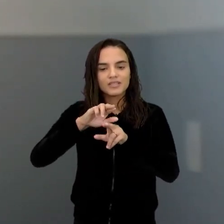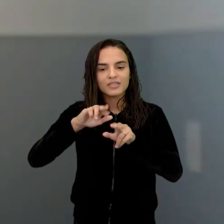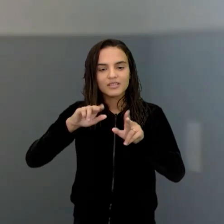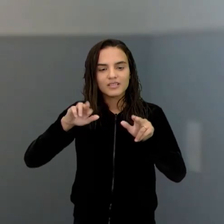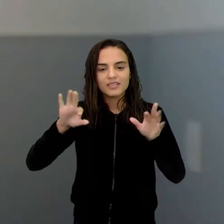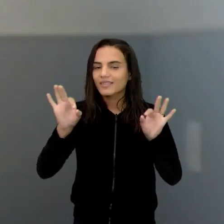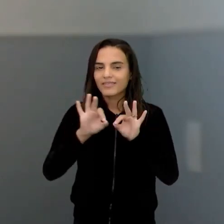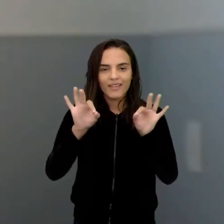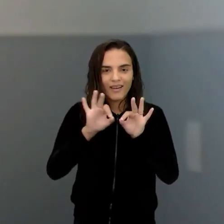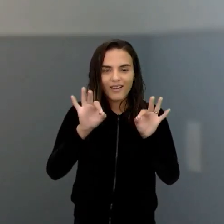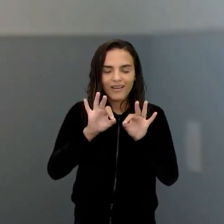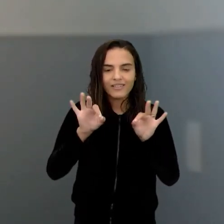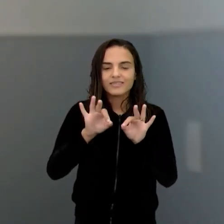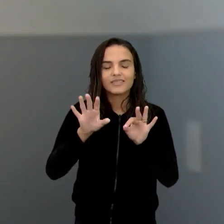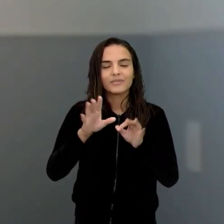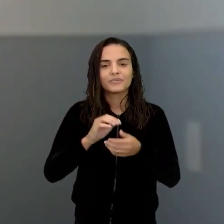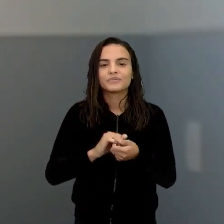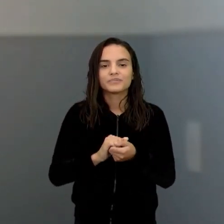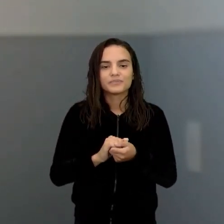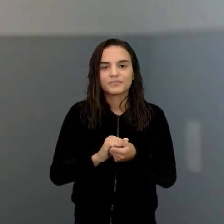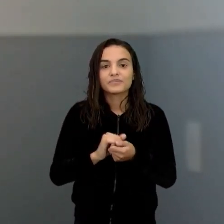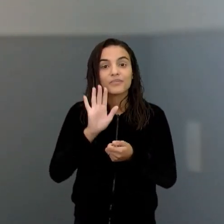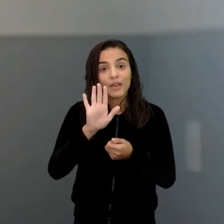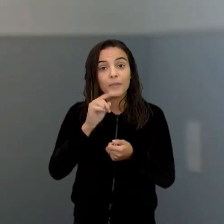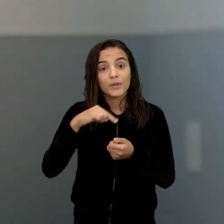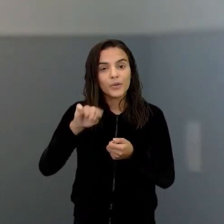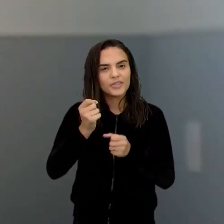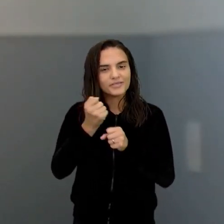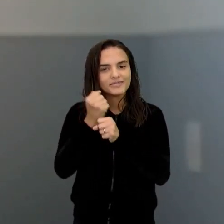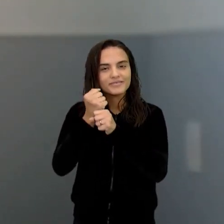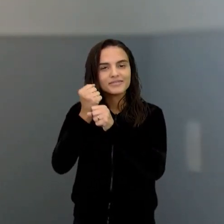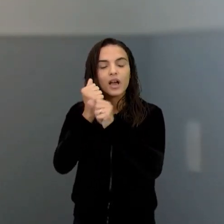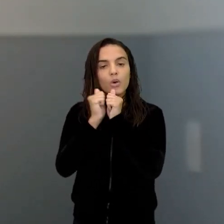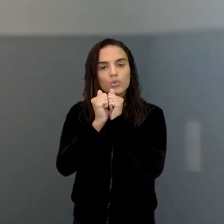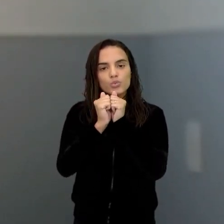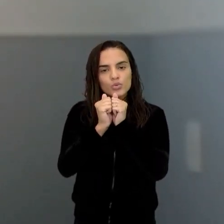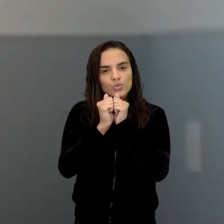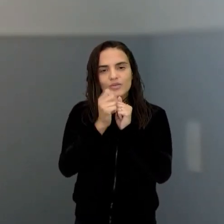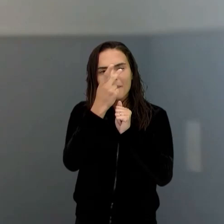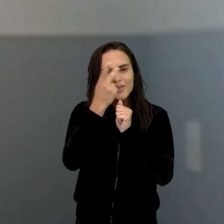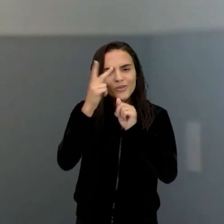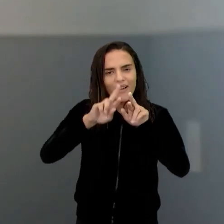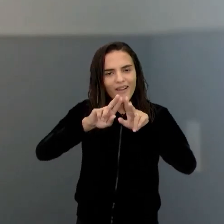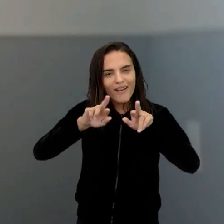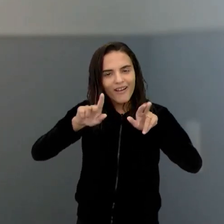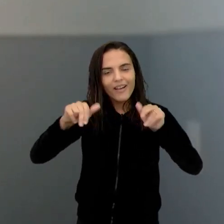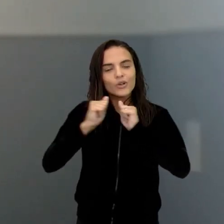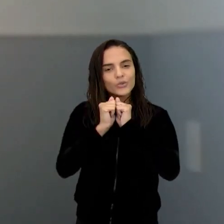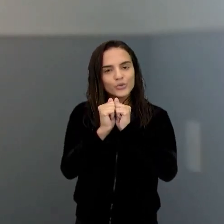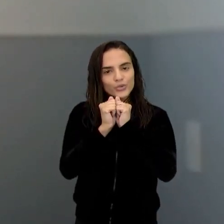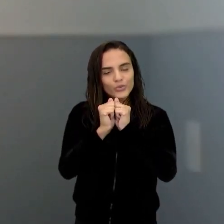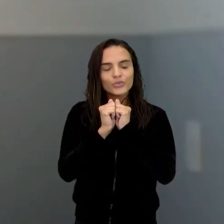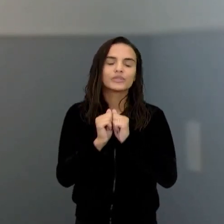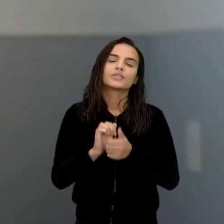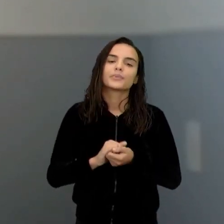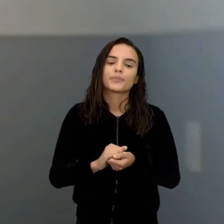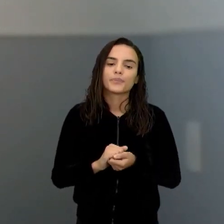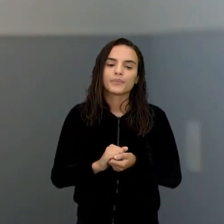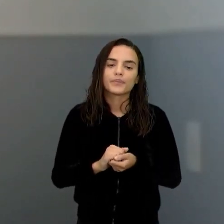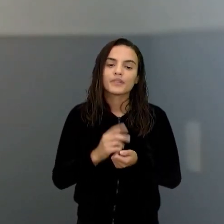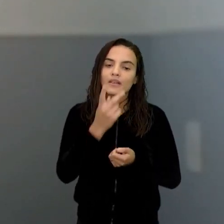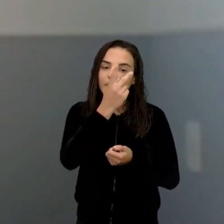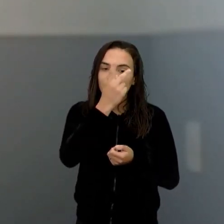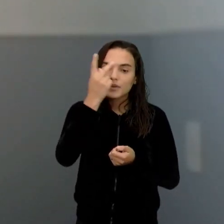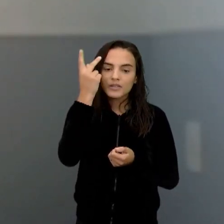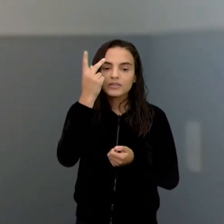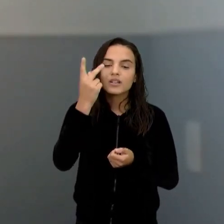tinha nada de questão de adaptabilidade, mas a gente construiu muitas questões juntas, né? Eu como